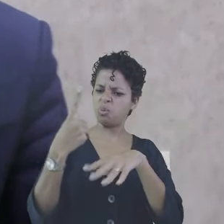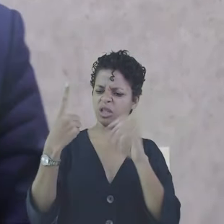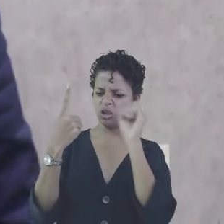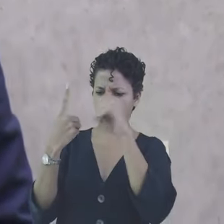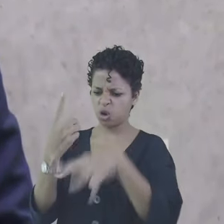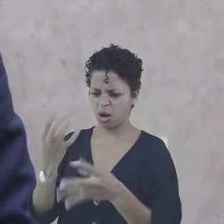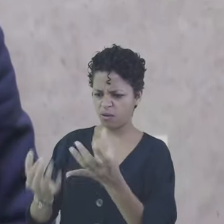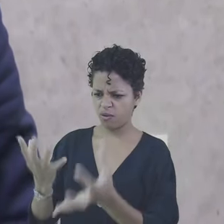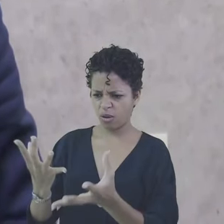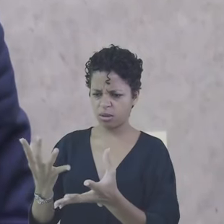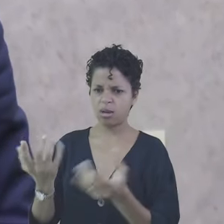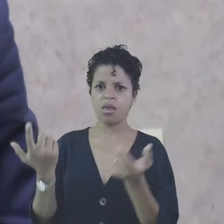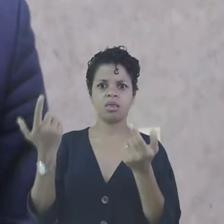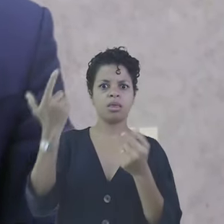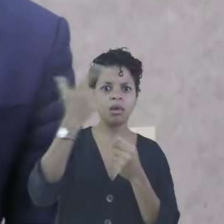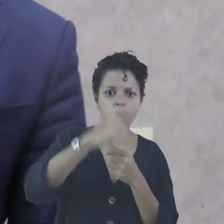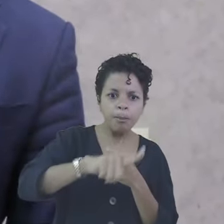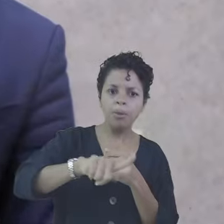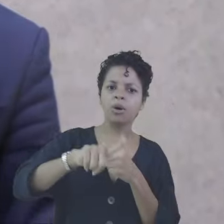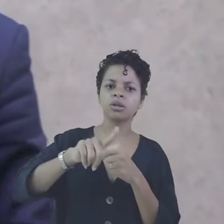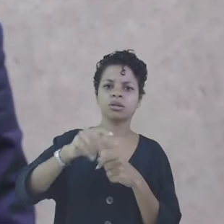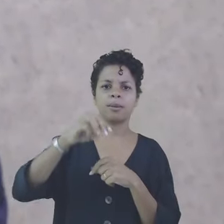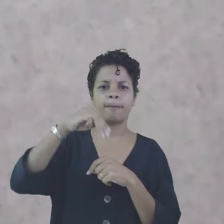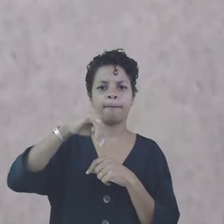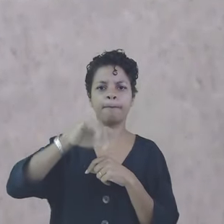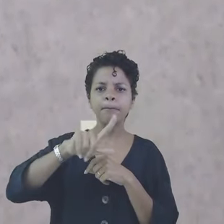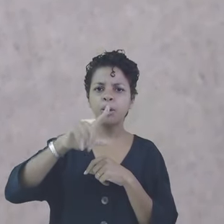fiquei sem chão. Eu pensei,